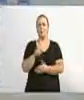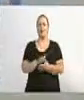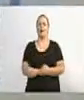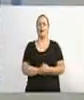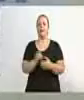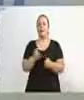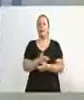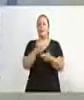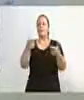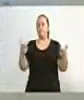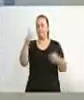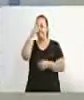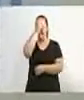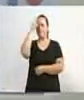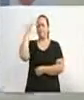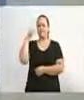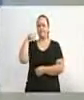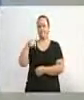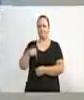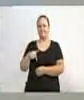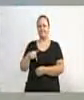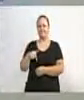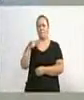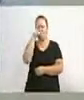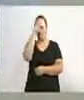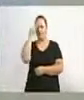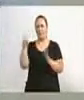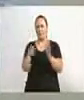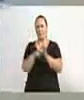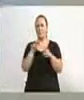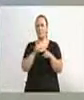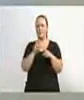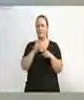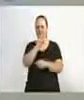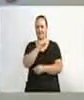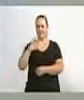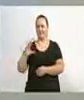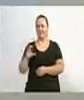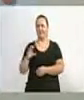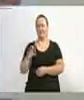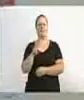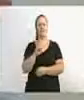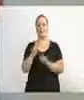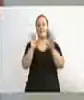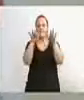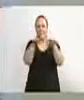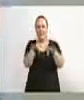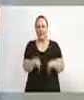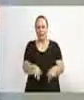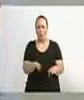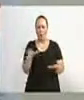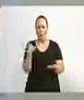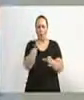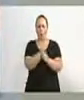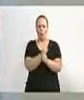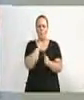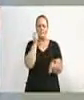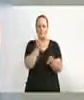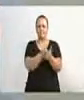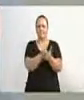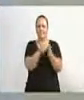nosso estado, das prefeituras do nosso estado, não vão fechar as contas em 2016. Isso significa o quê? Que vão cair na lei de